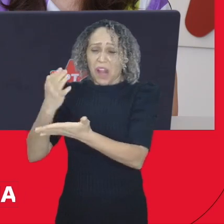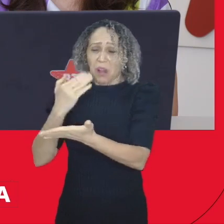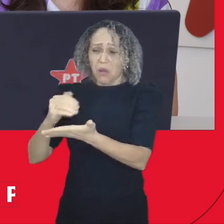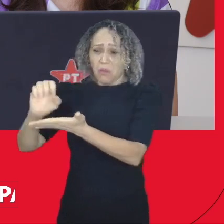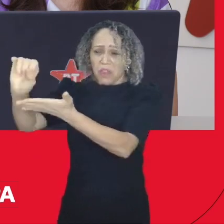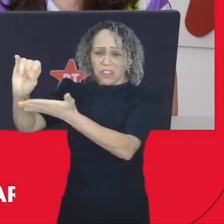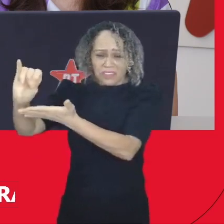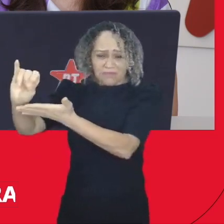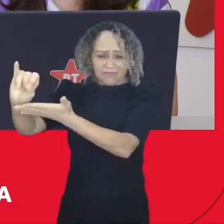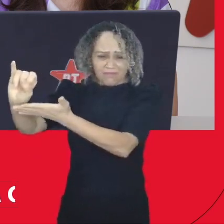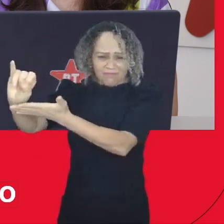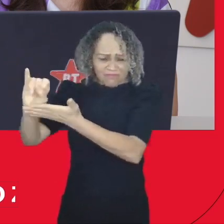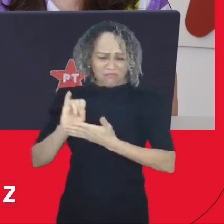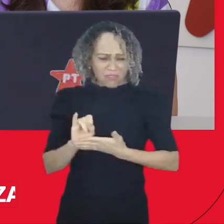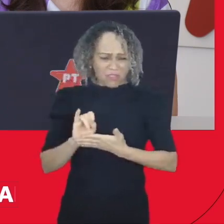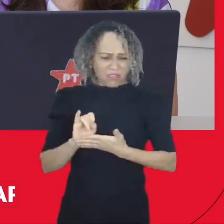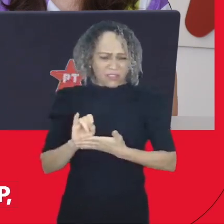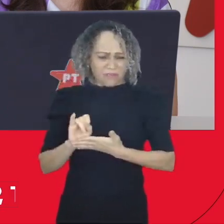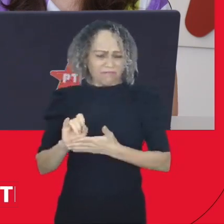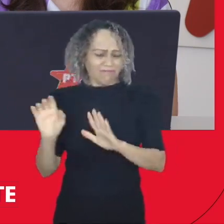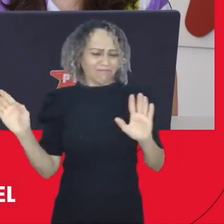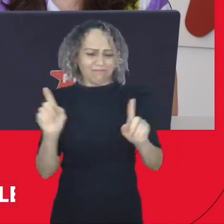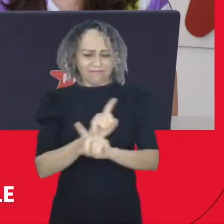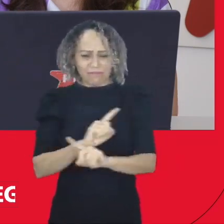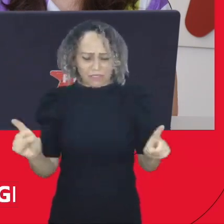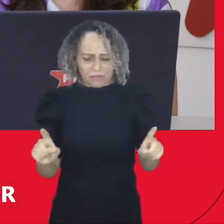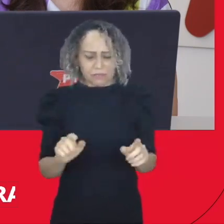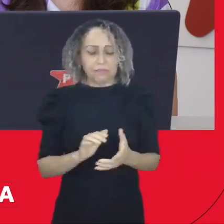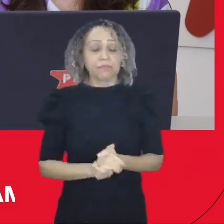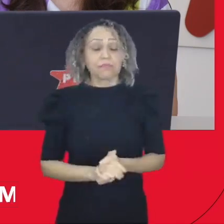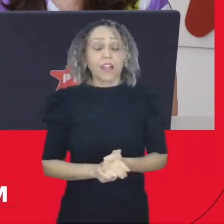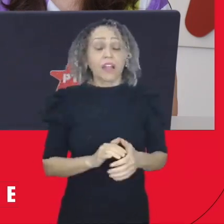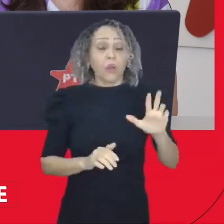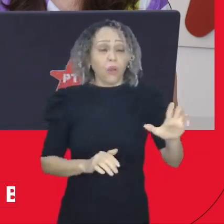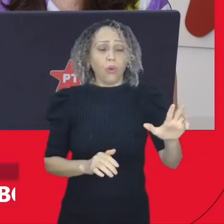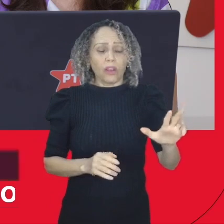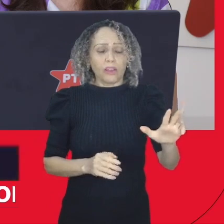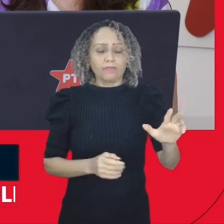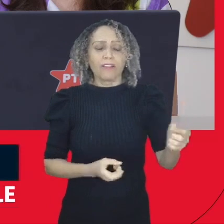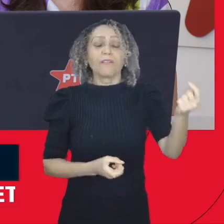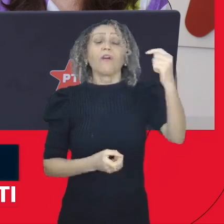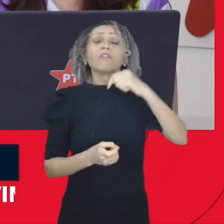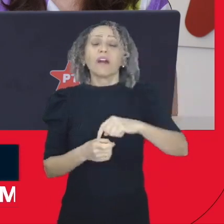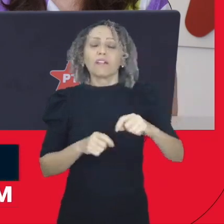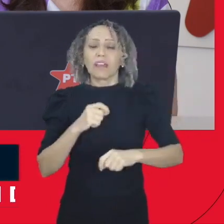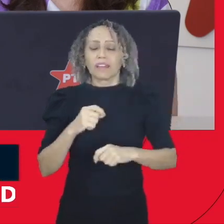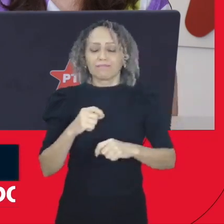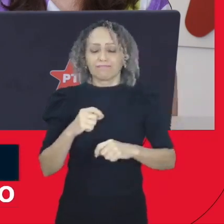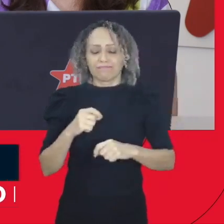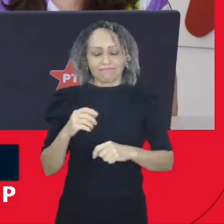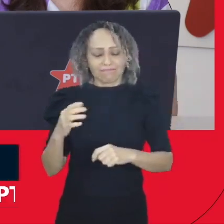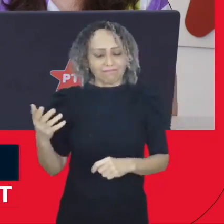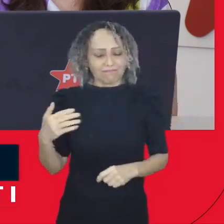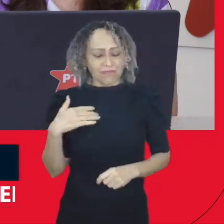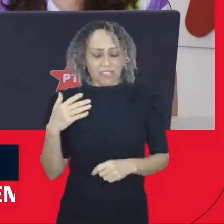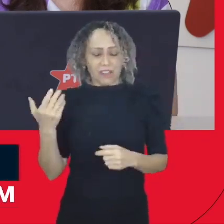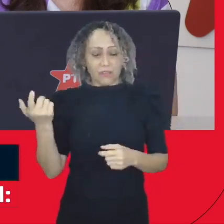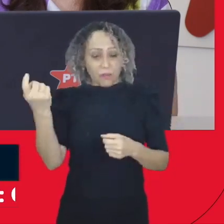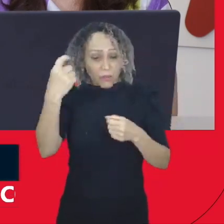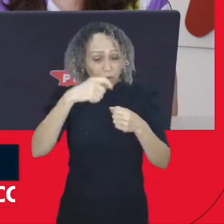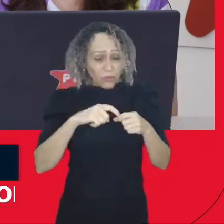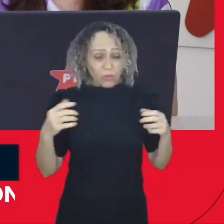nosso povo, voltar a ter um Rio Grande grande de novo. O desenvolvimento que eu quero para o nosso estado é um desenvolvimento parelho, onde